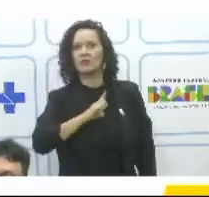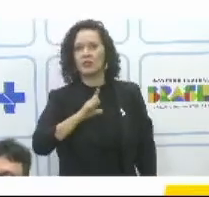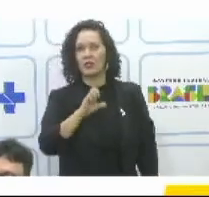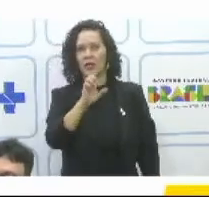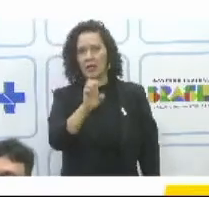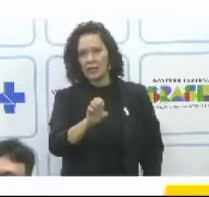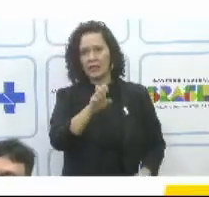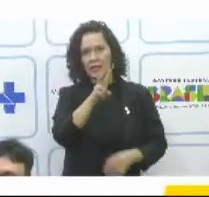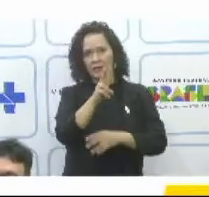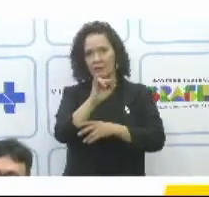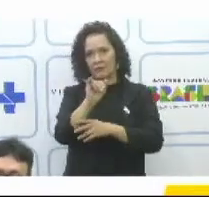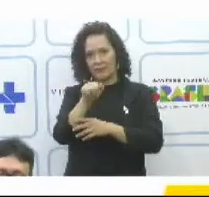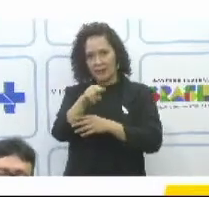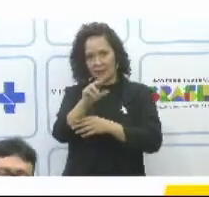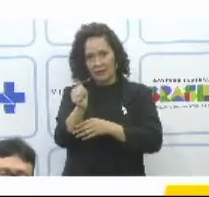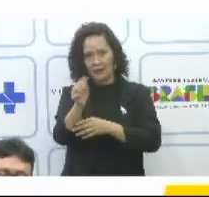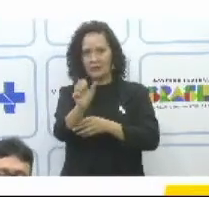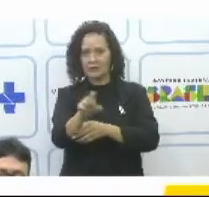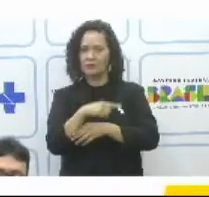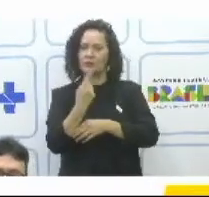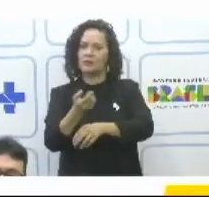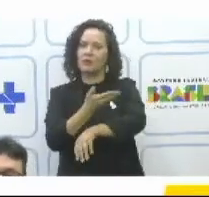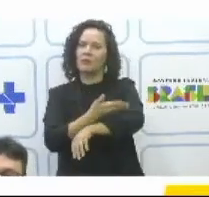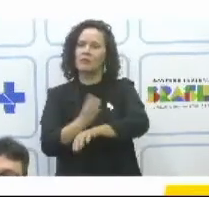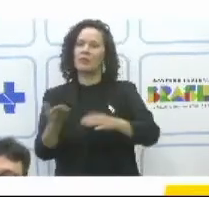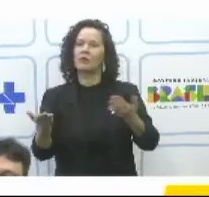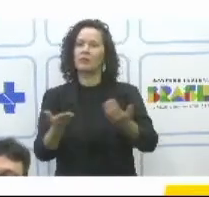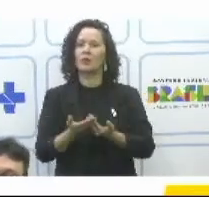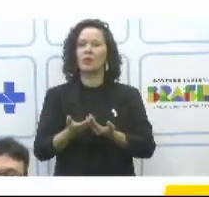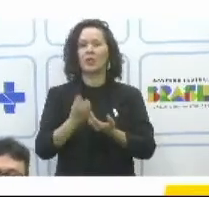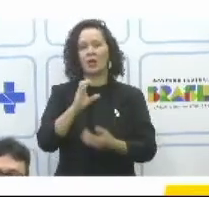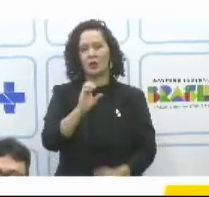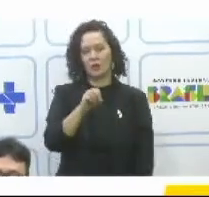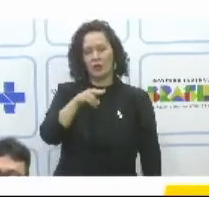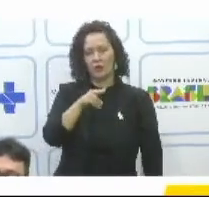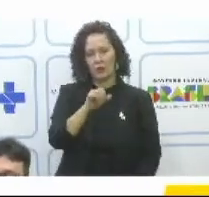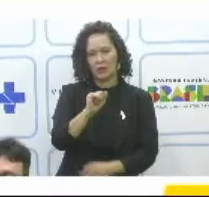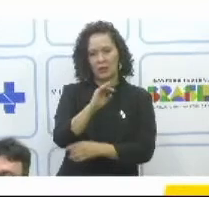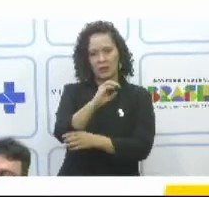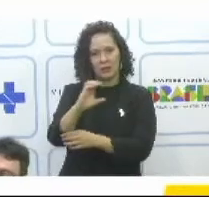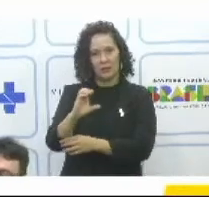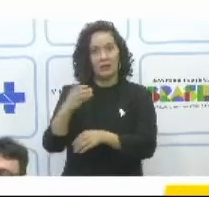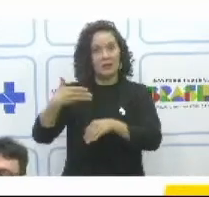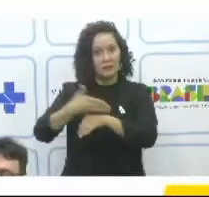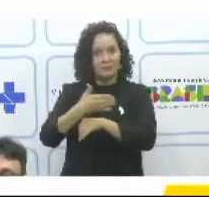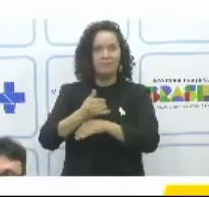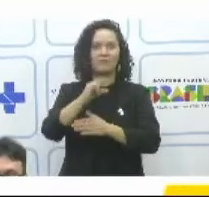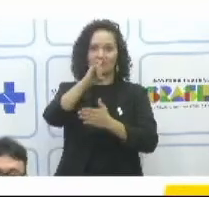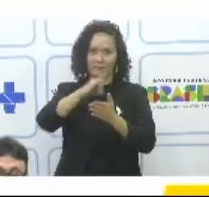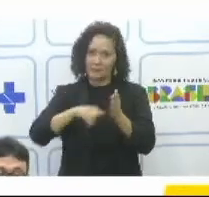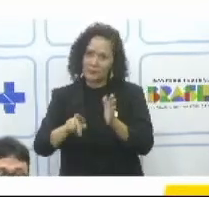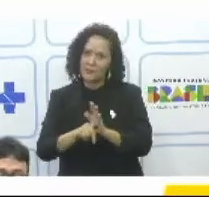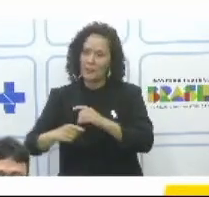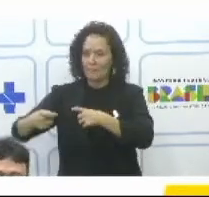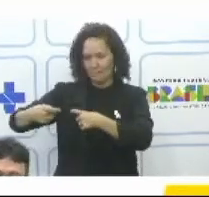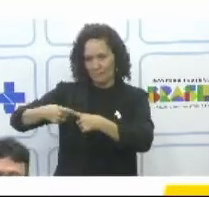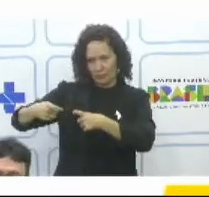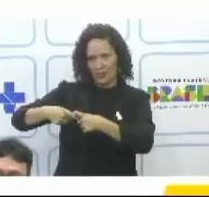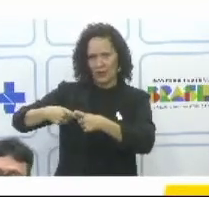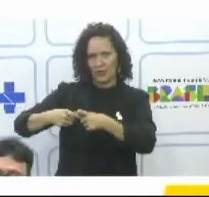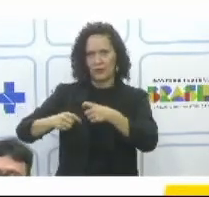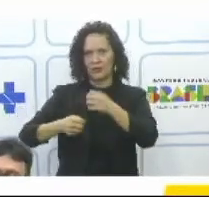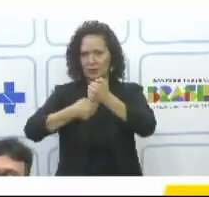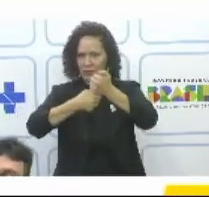importantes aonde essas práticas estão passando pela Conitec e fazendo parte dos protocolos clínicos e